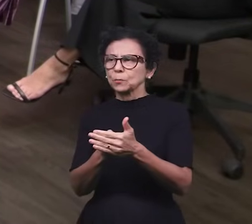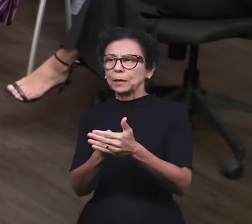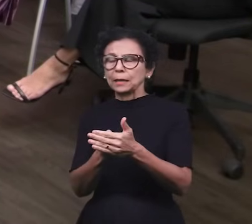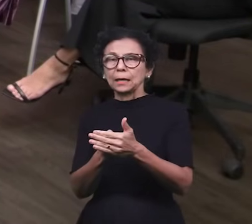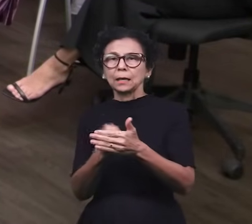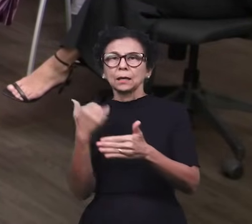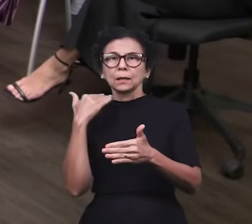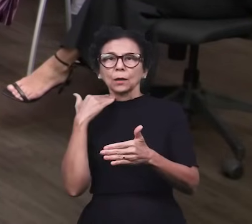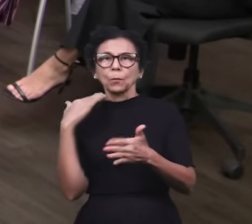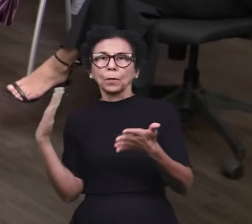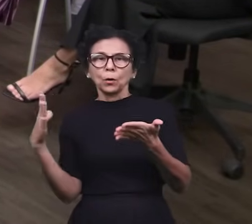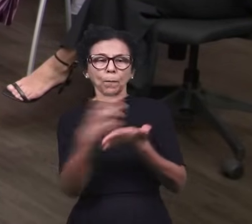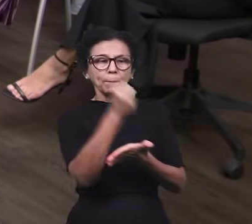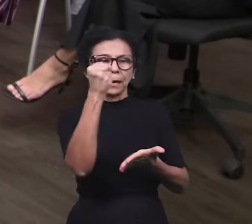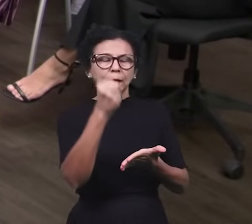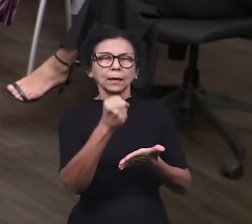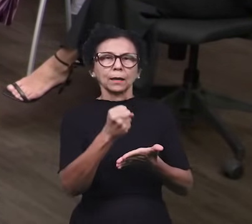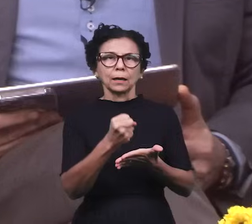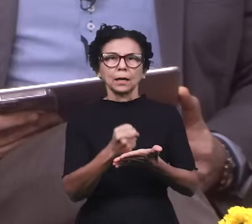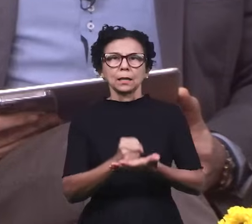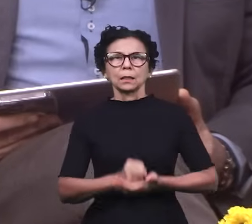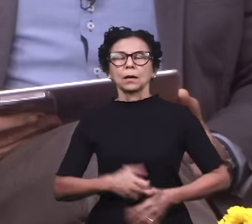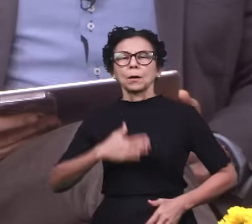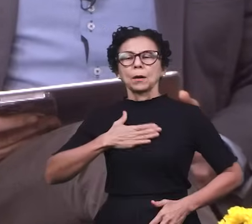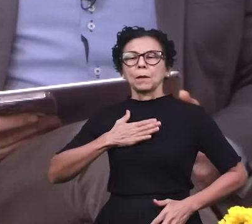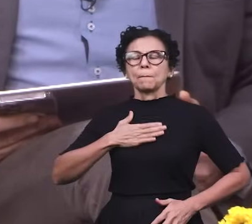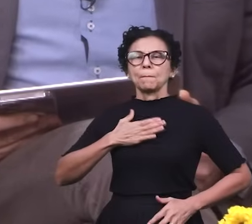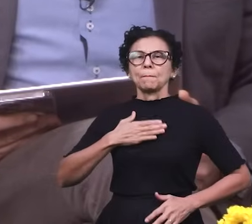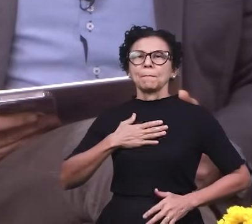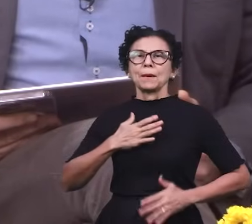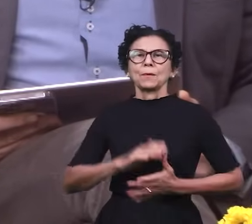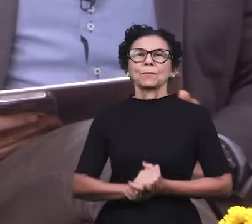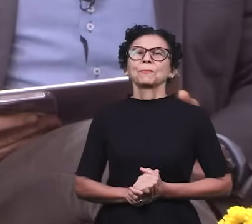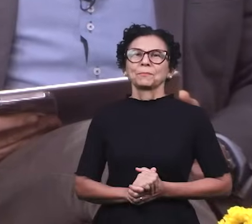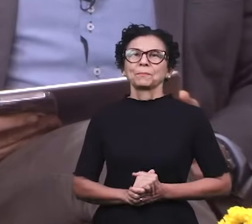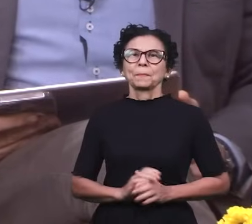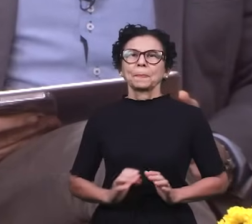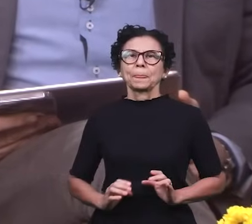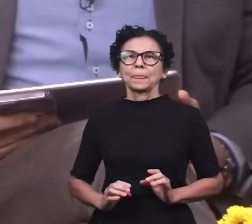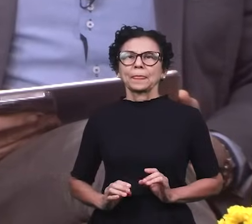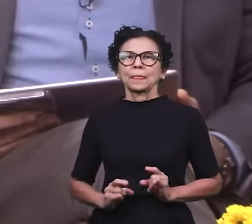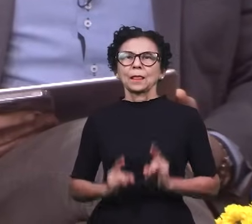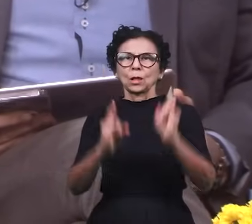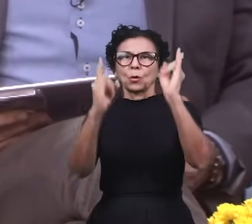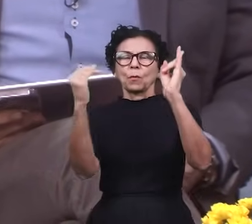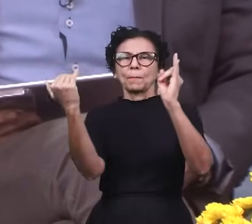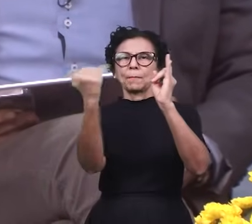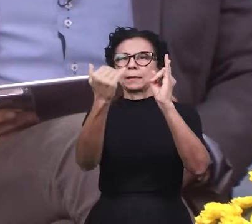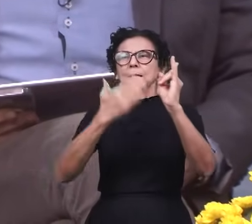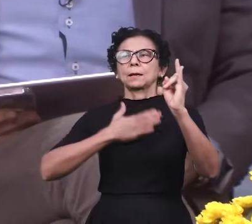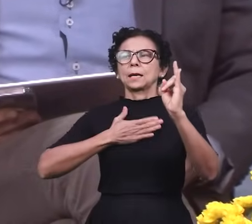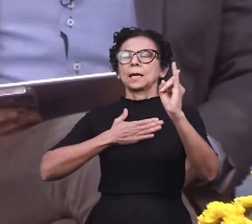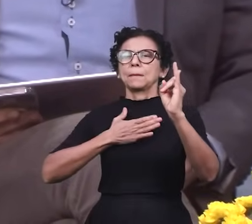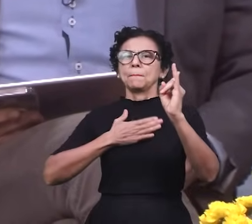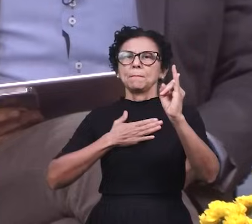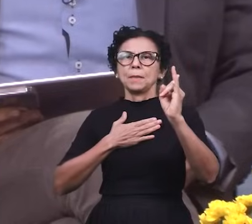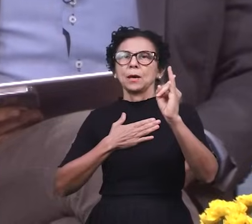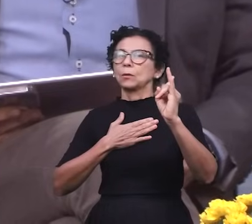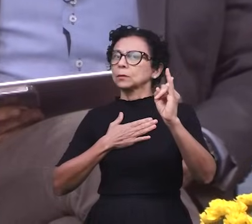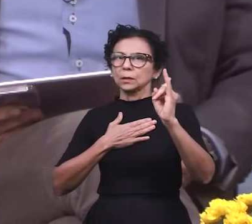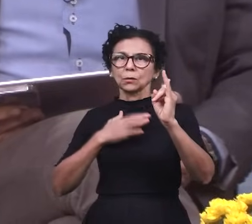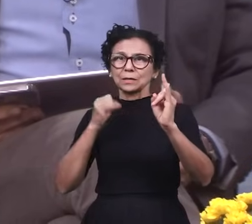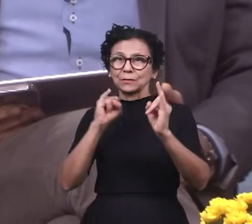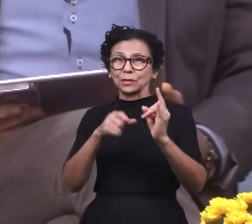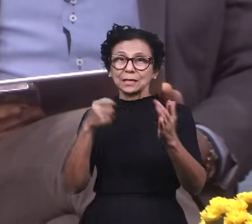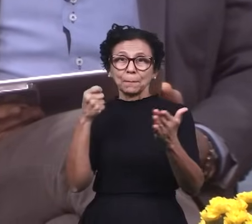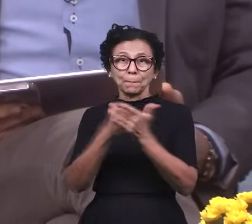fala assim, eu comprei um apartamento, é meu apartamento, um apartamento próprio. É até importante ter esse cuidado, o apartamento ele se torna seu a partir do momento que você